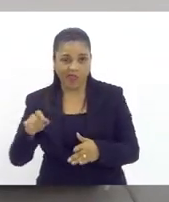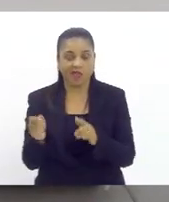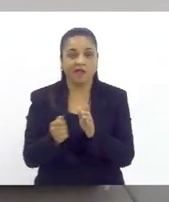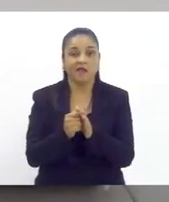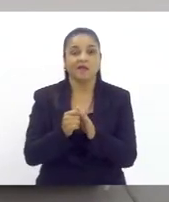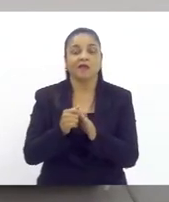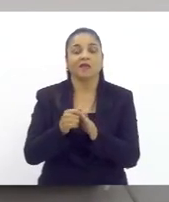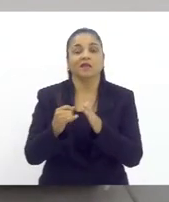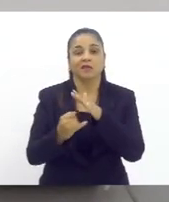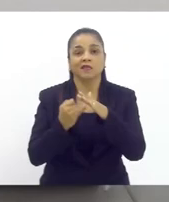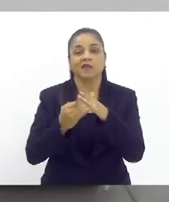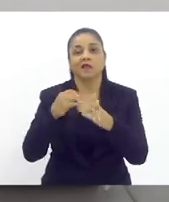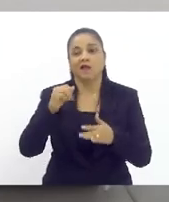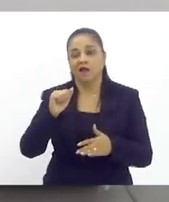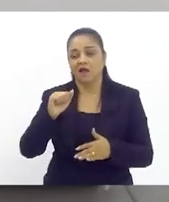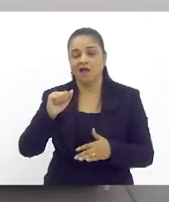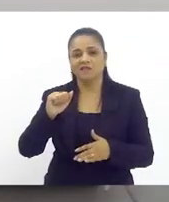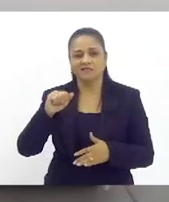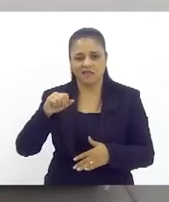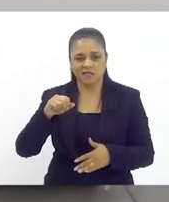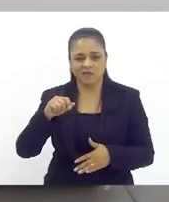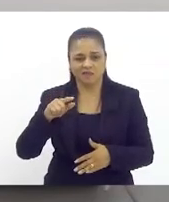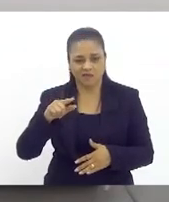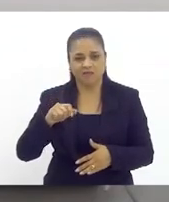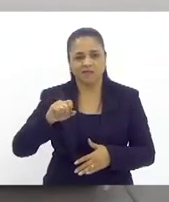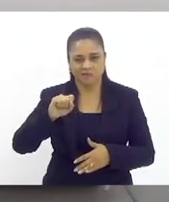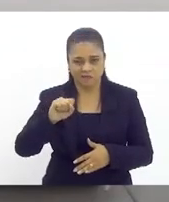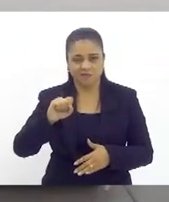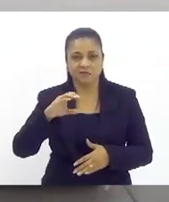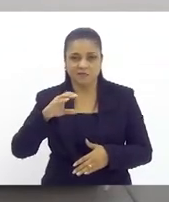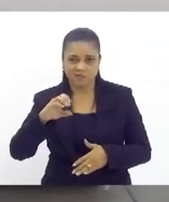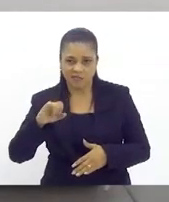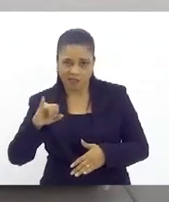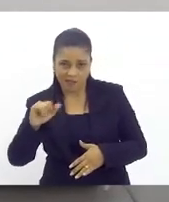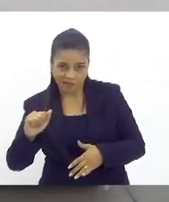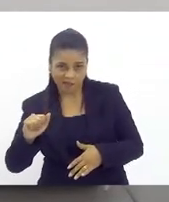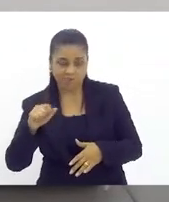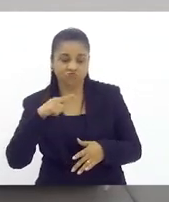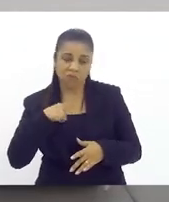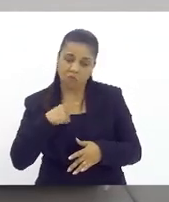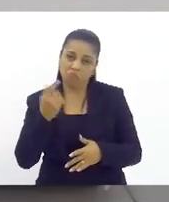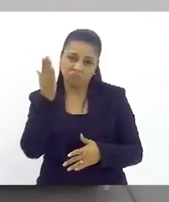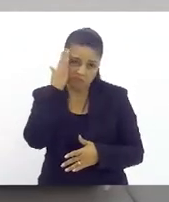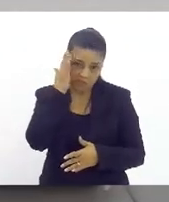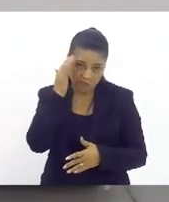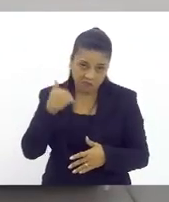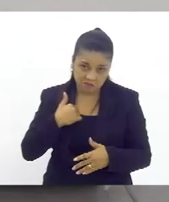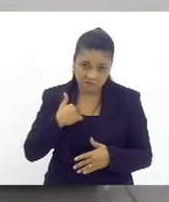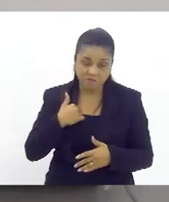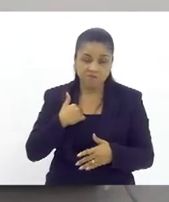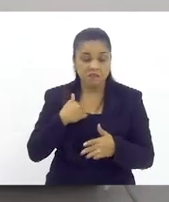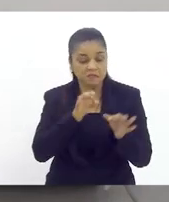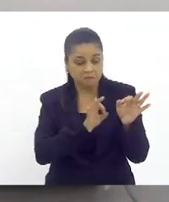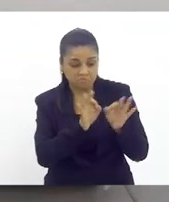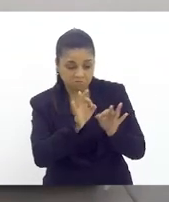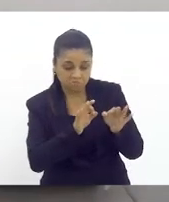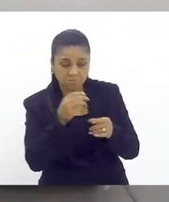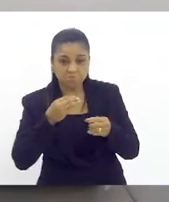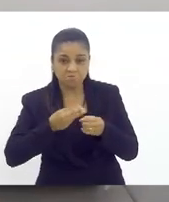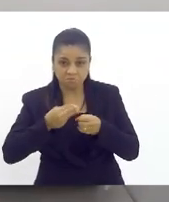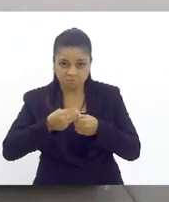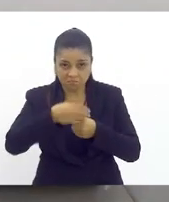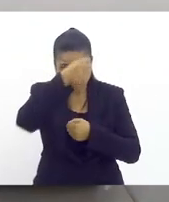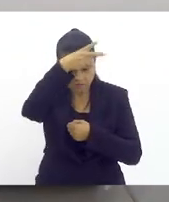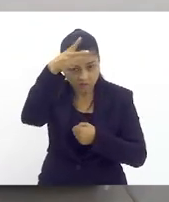continuar avançando Porque pelo que me conte pelo que me conte esses planos municipais a maioria